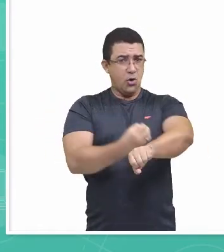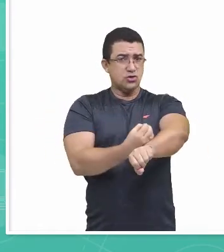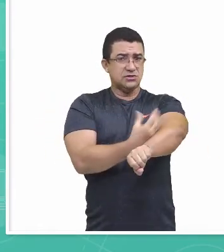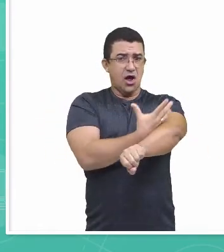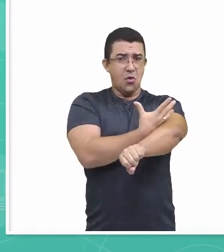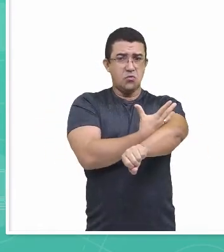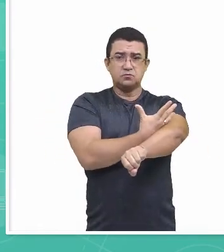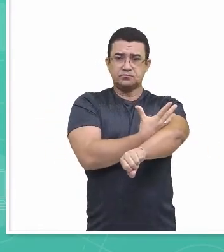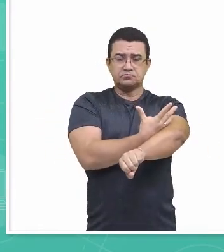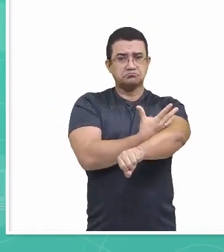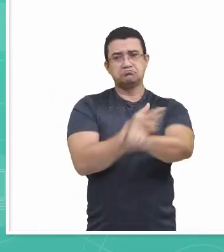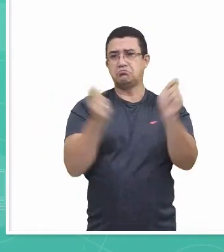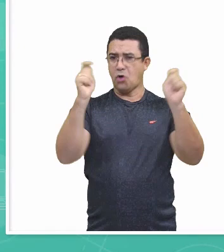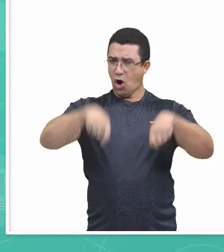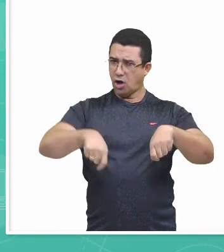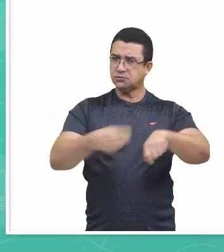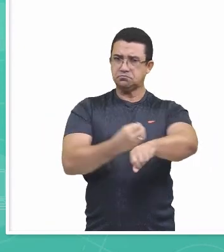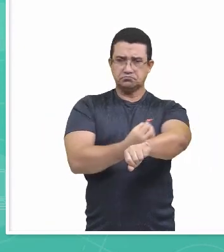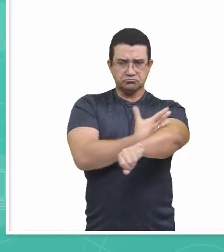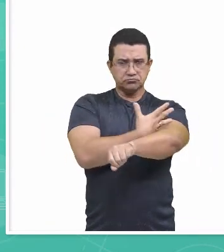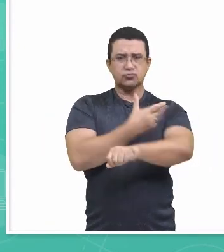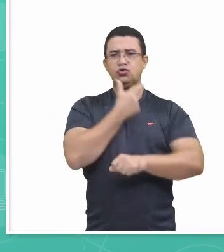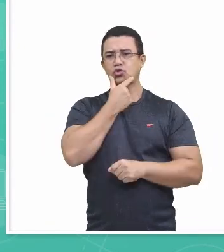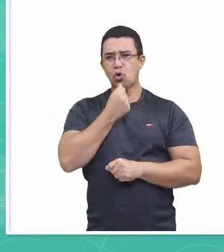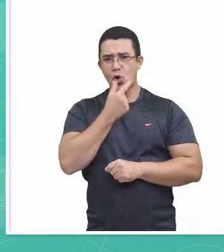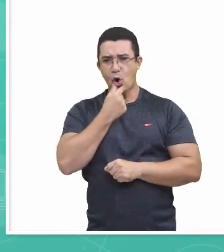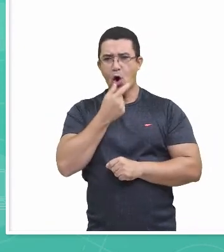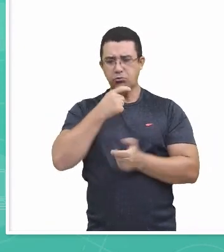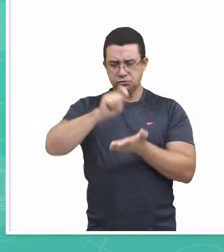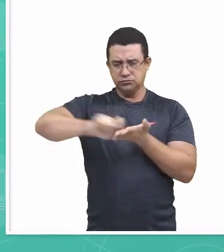está escrevendo aquele poema com o